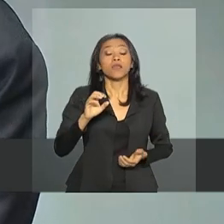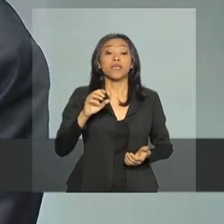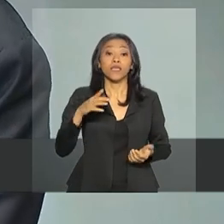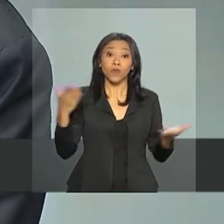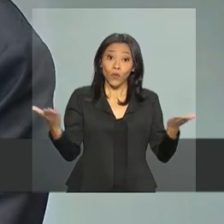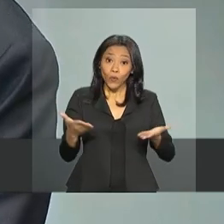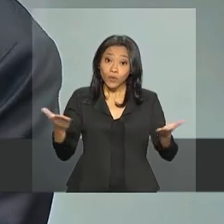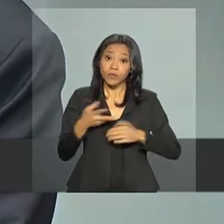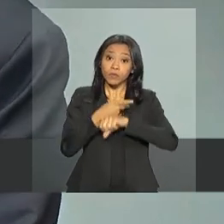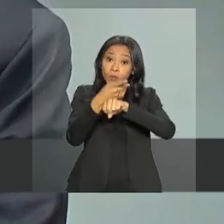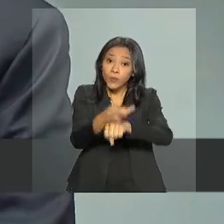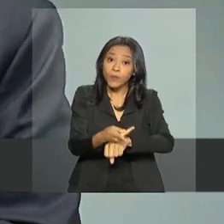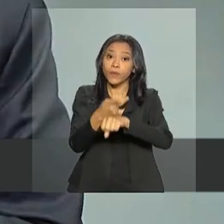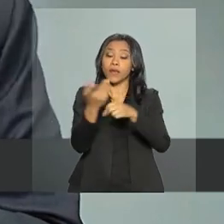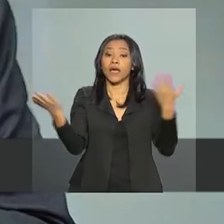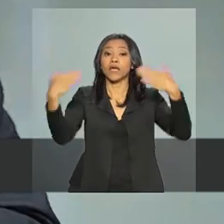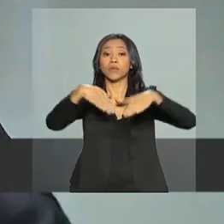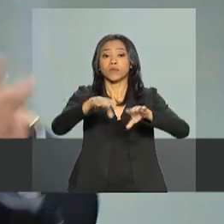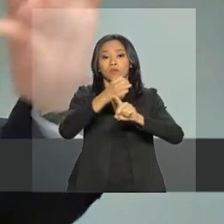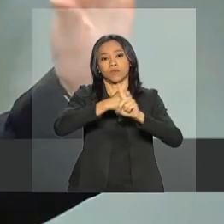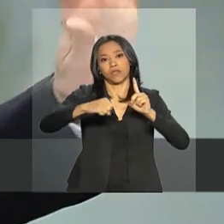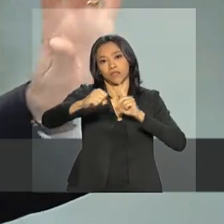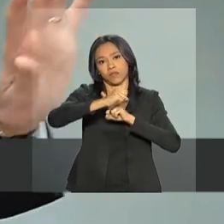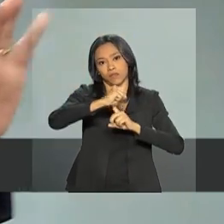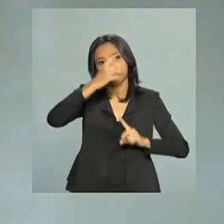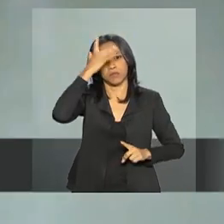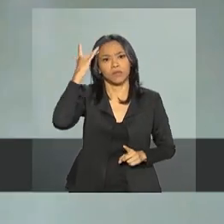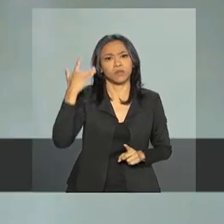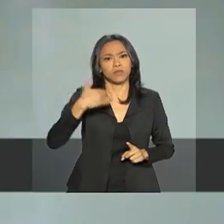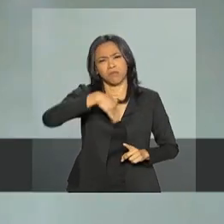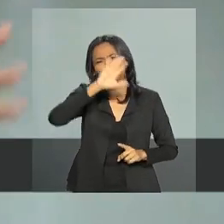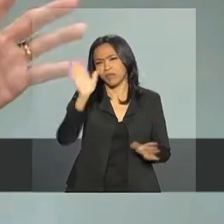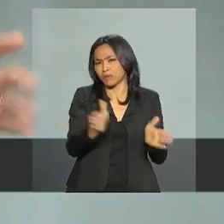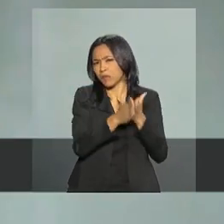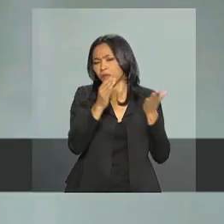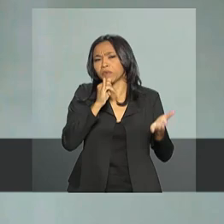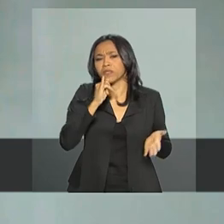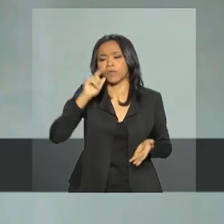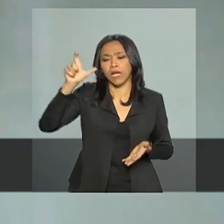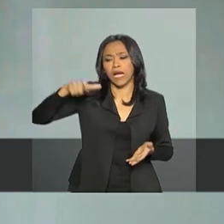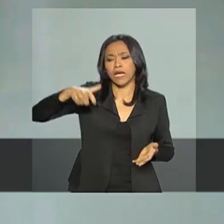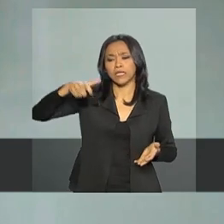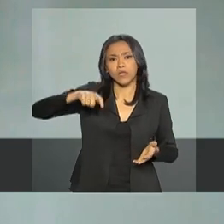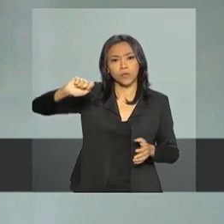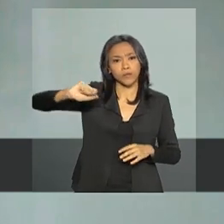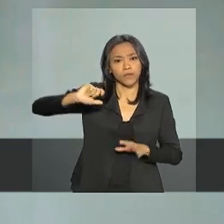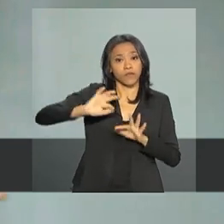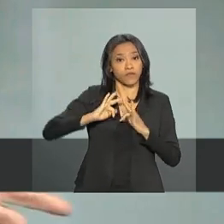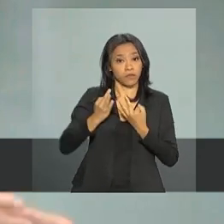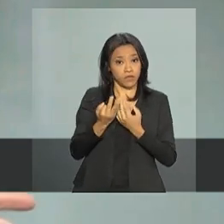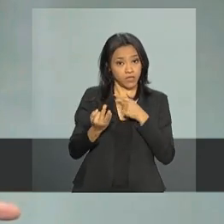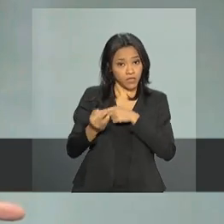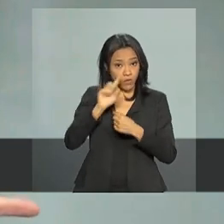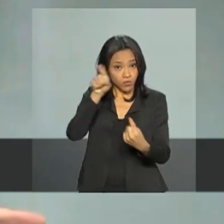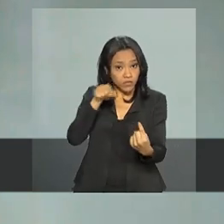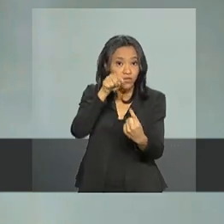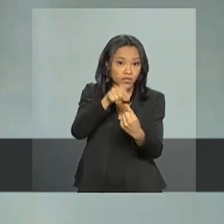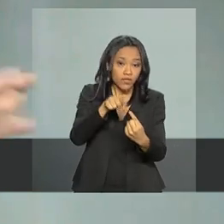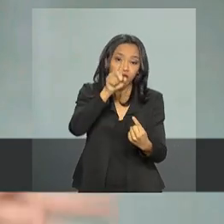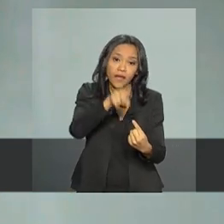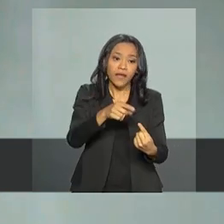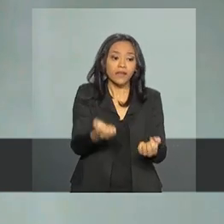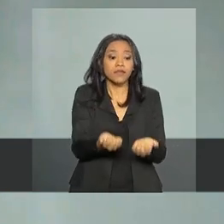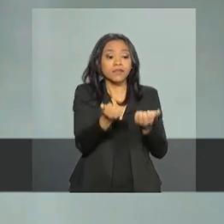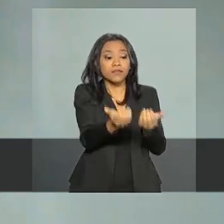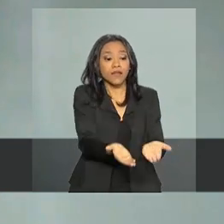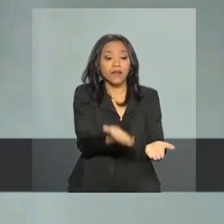inclusão social daqueles mais vulneráveis. Eu dou aqui exemplo do Bolsa Família, que é um programa que visa fazer com que as pessoas se